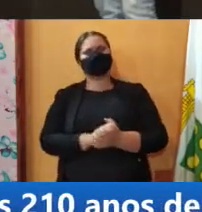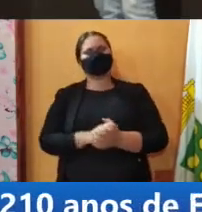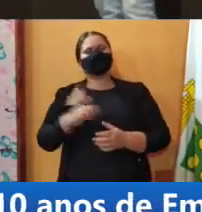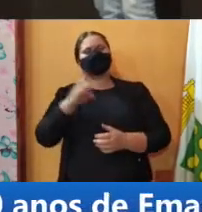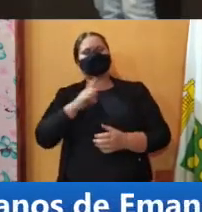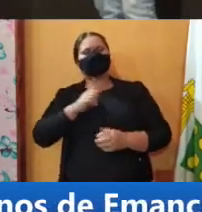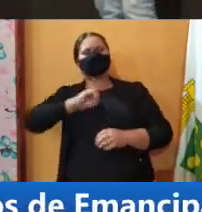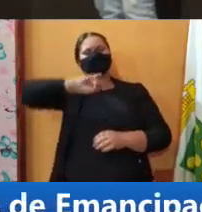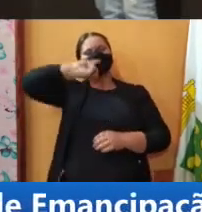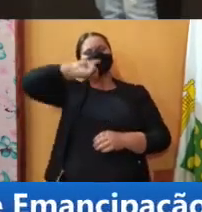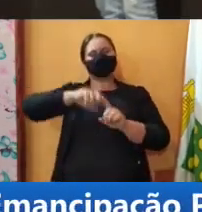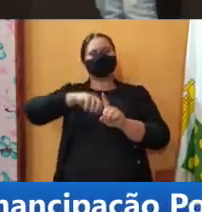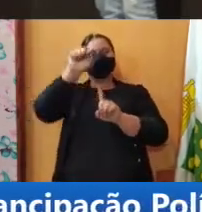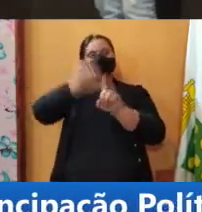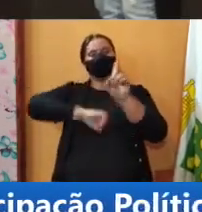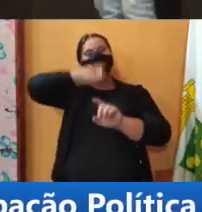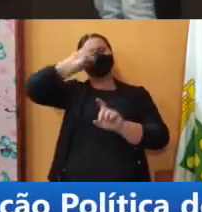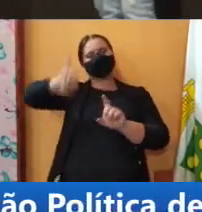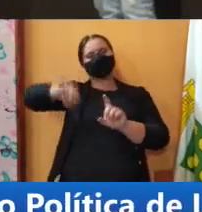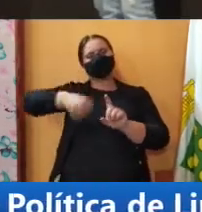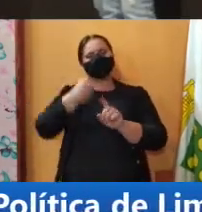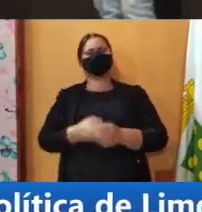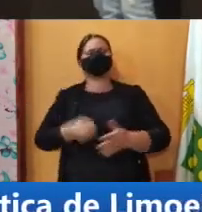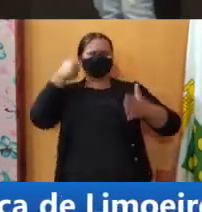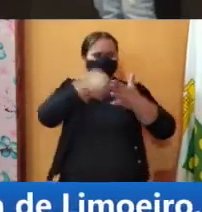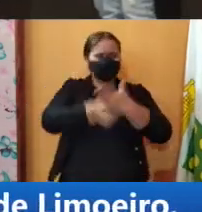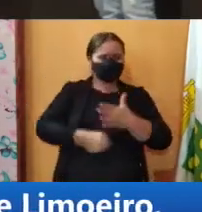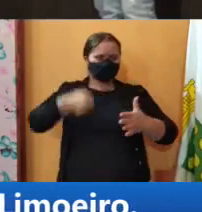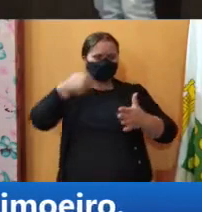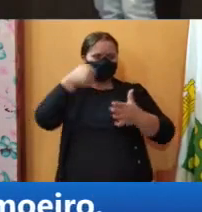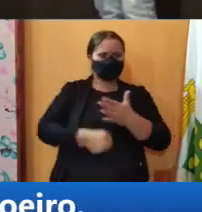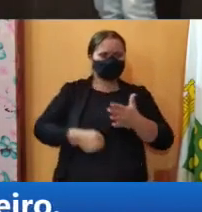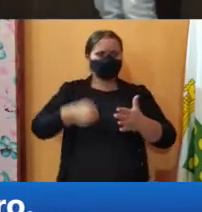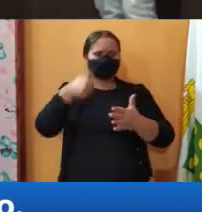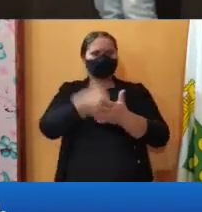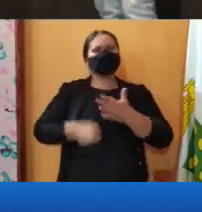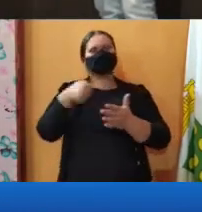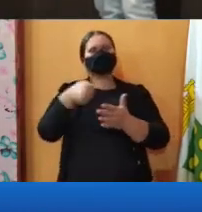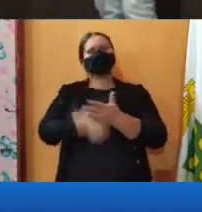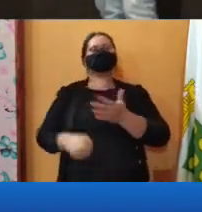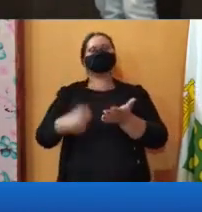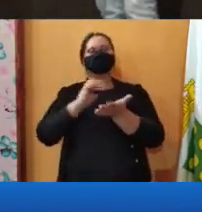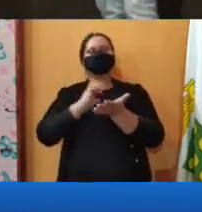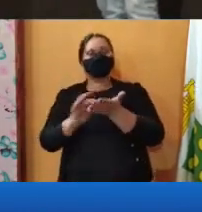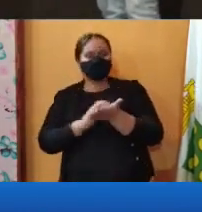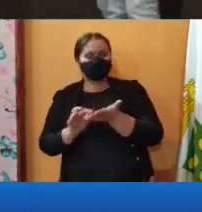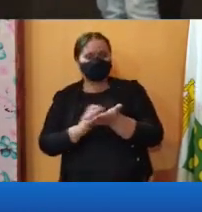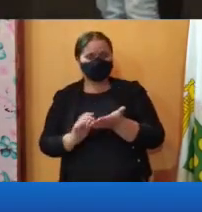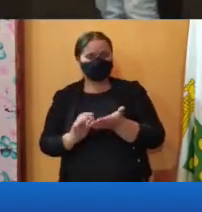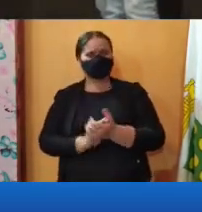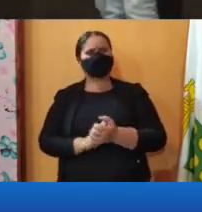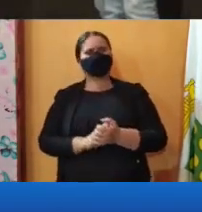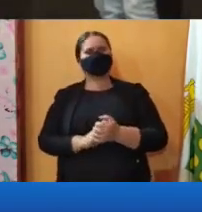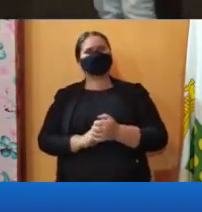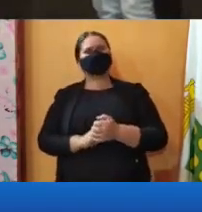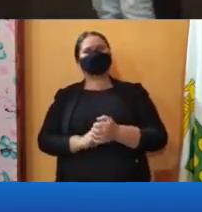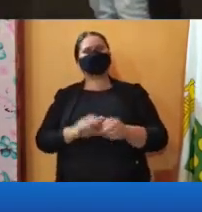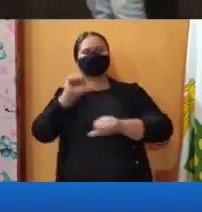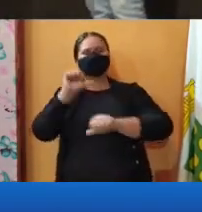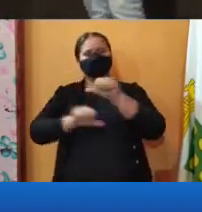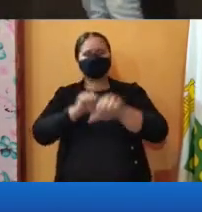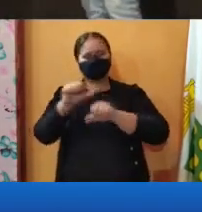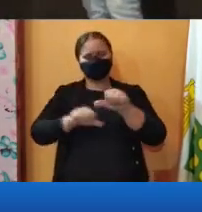desde janeiro que eu luto com a Setur para tirar a cabeça de burro que está enterrada ali.